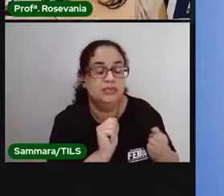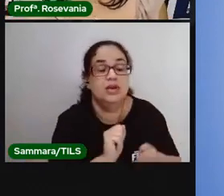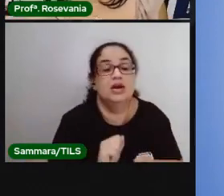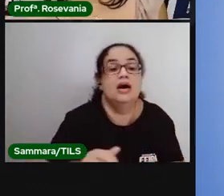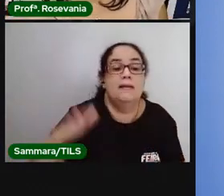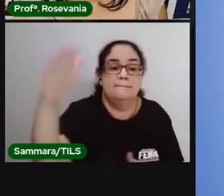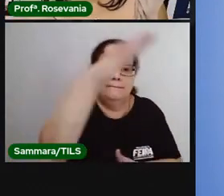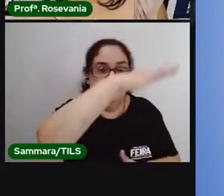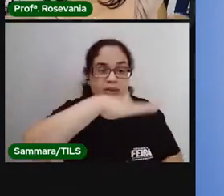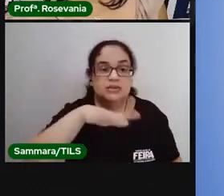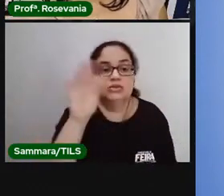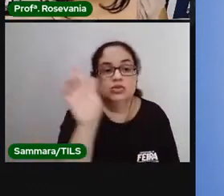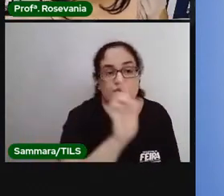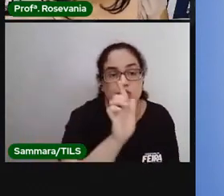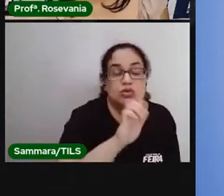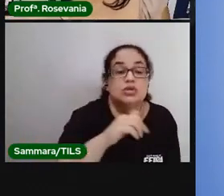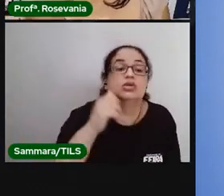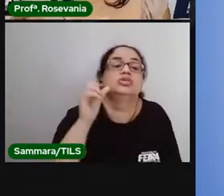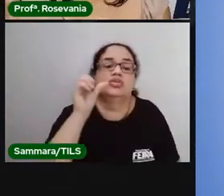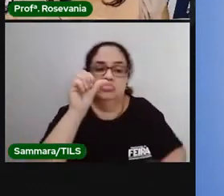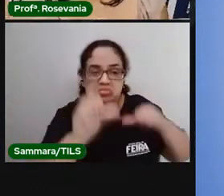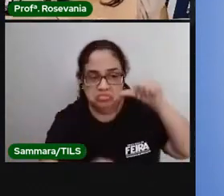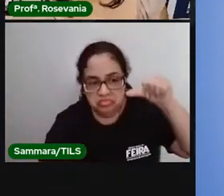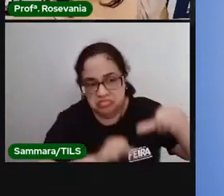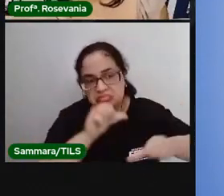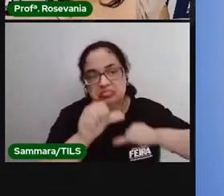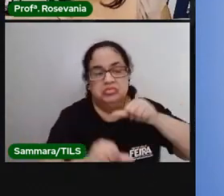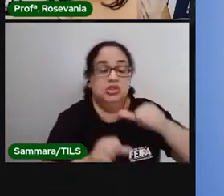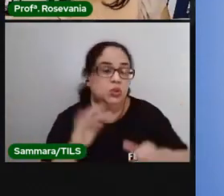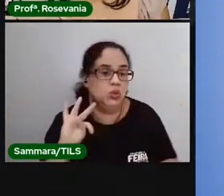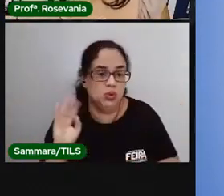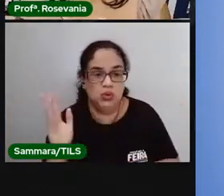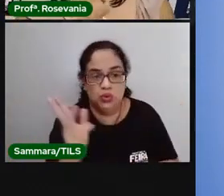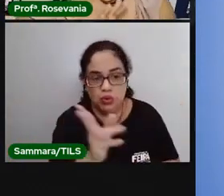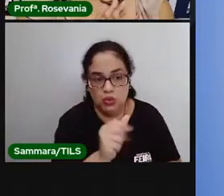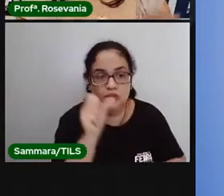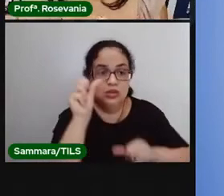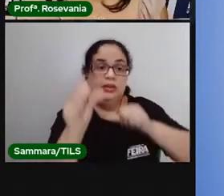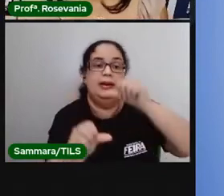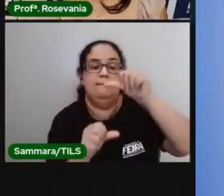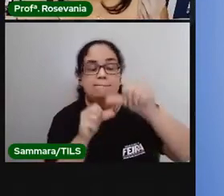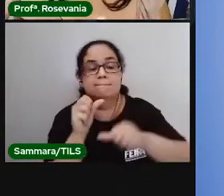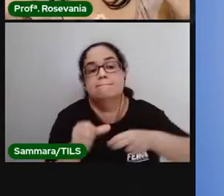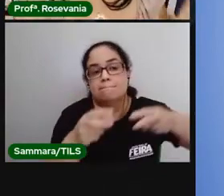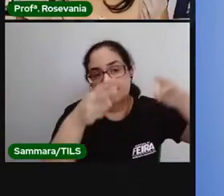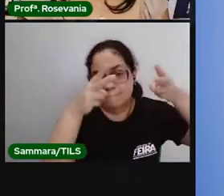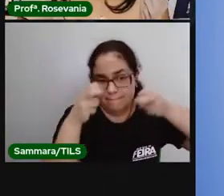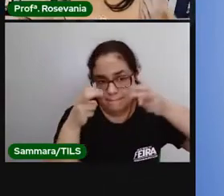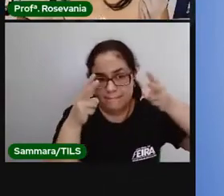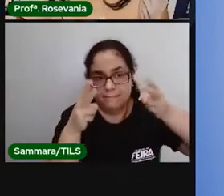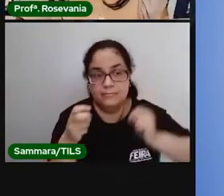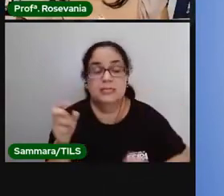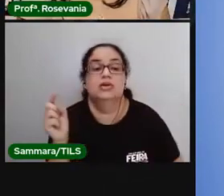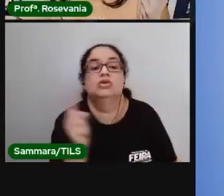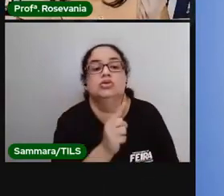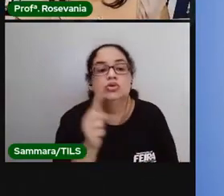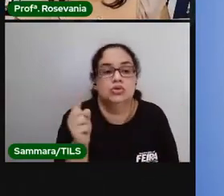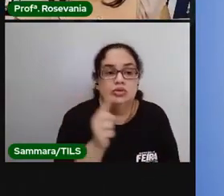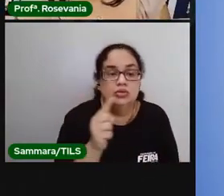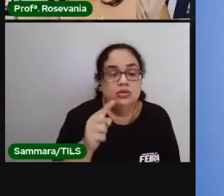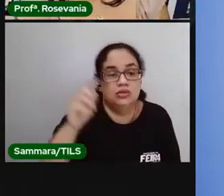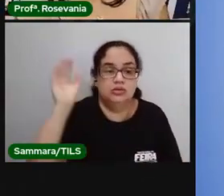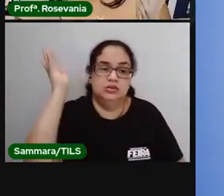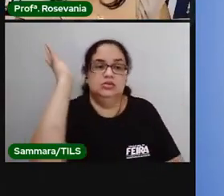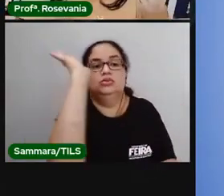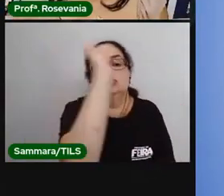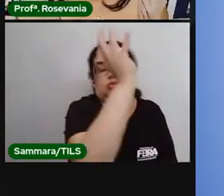que é aquela que já foi muito ou totalmente alterada, ao ponto de você não perceber mais nenhum elemento natural